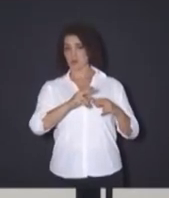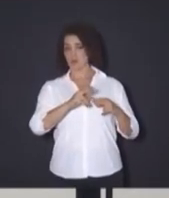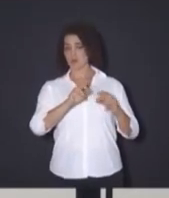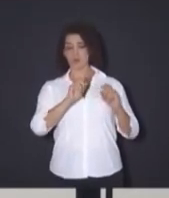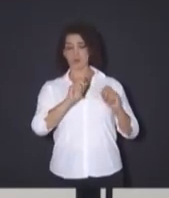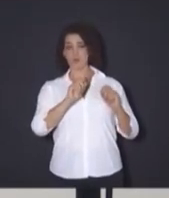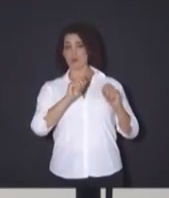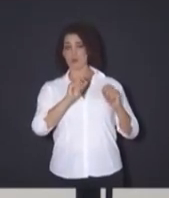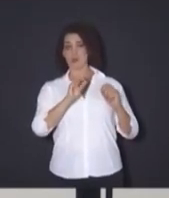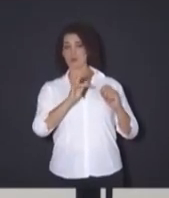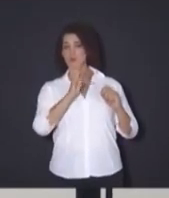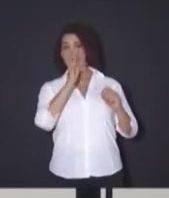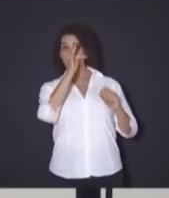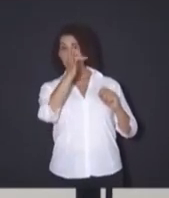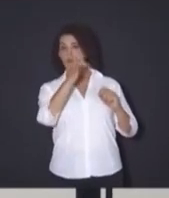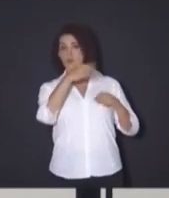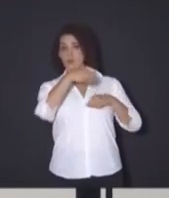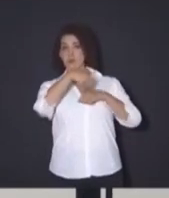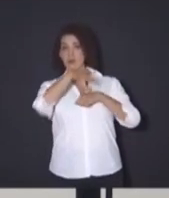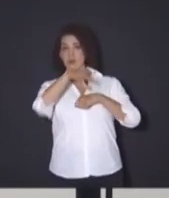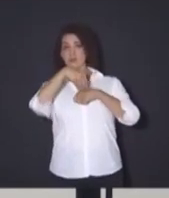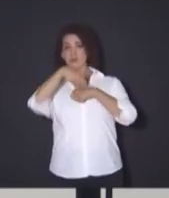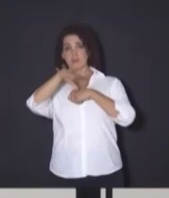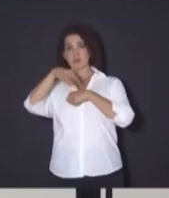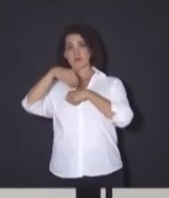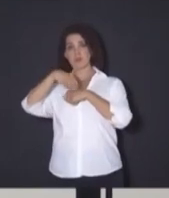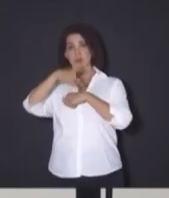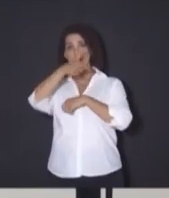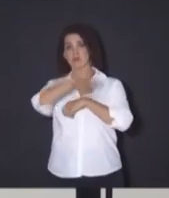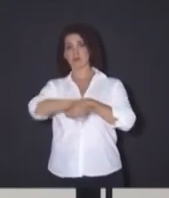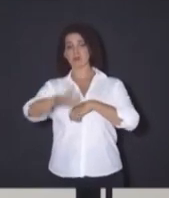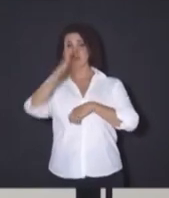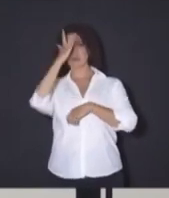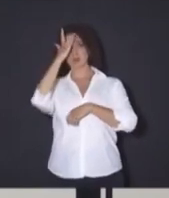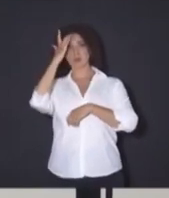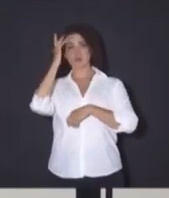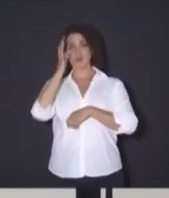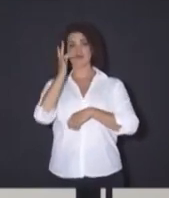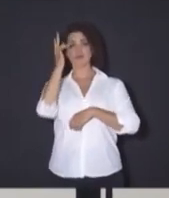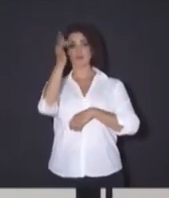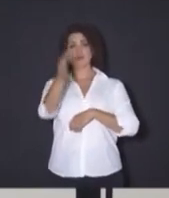gente vai ter para passar para aqueles que virão?